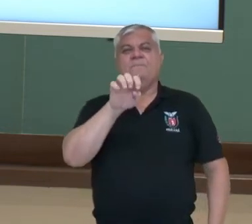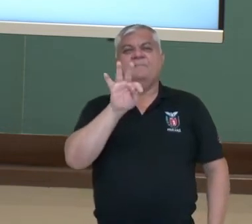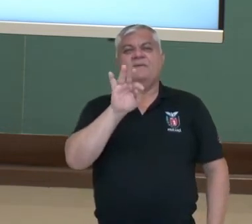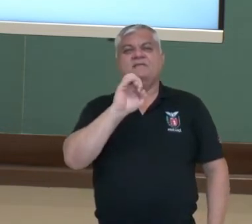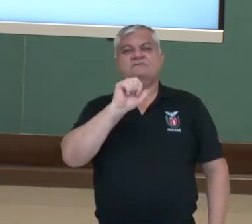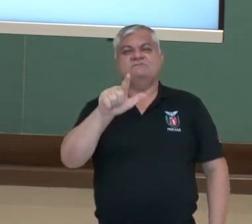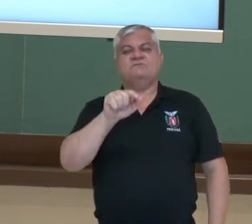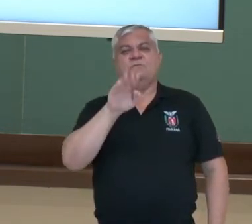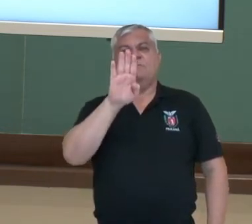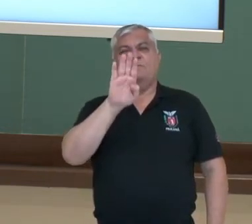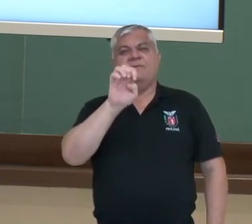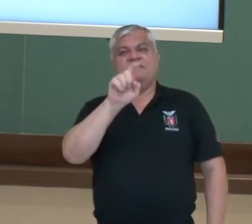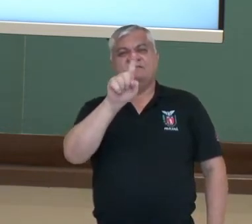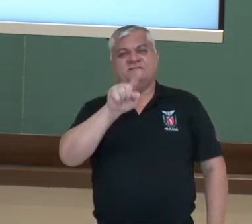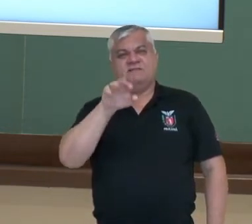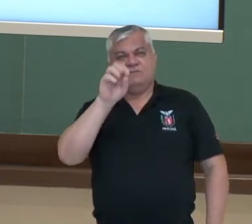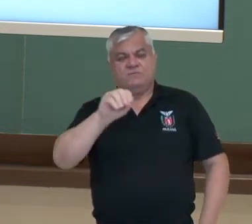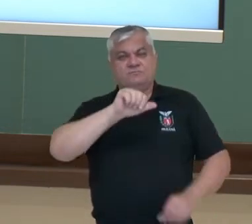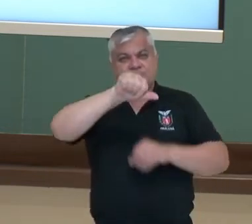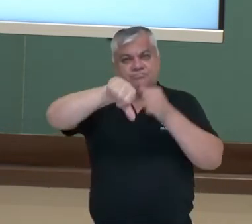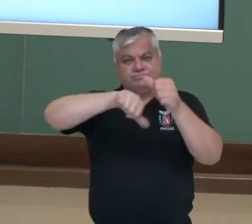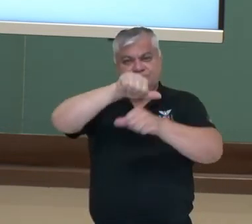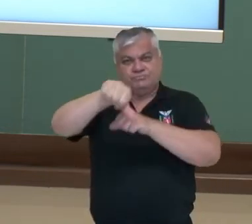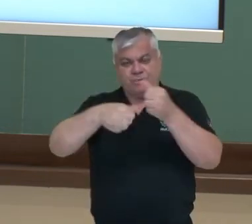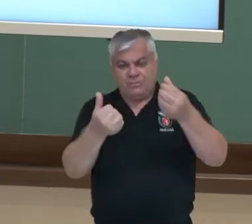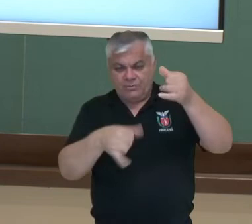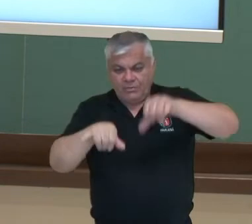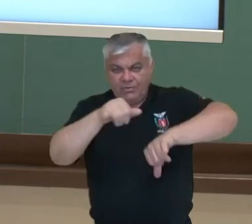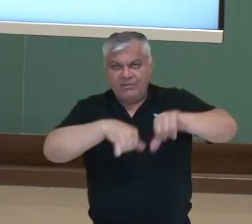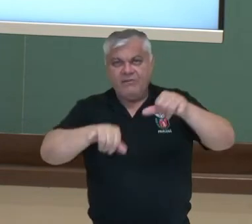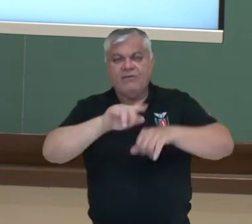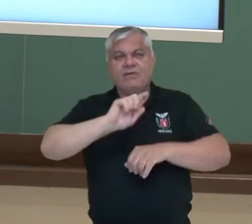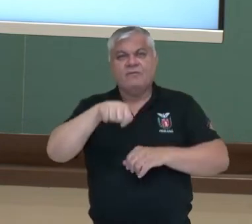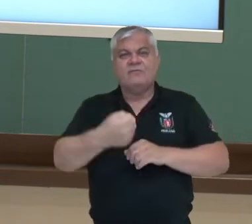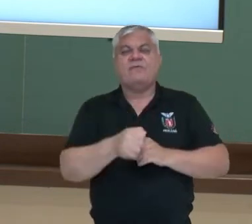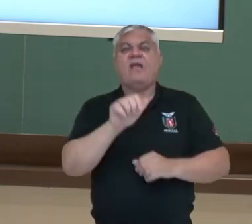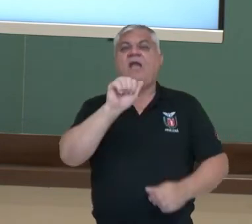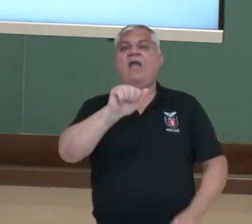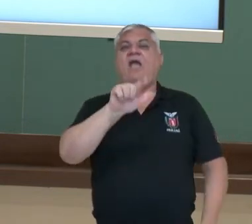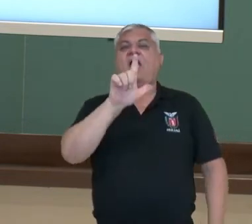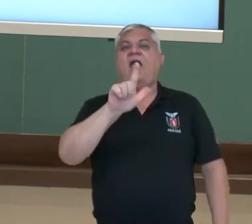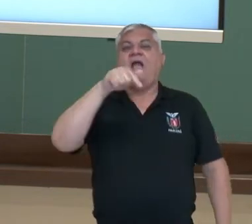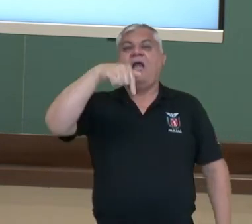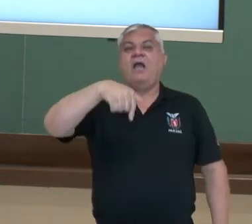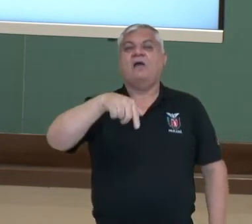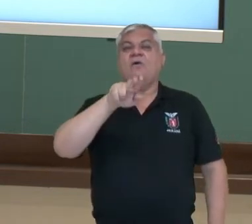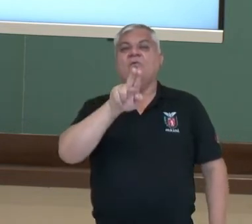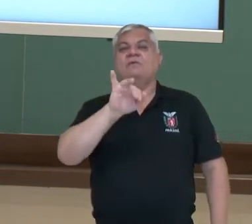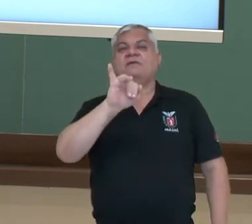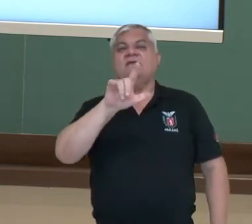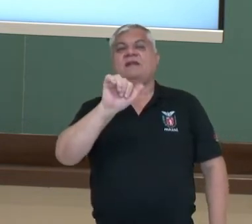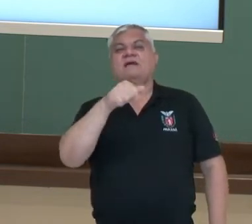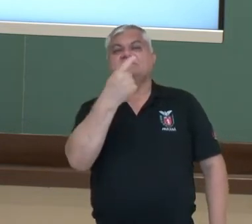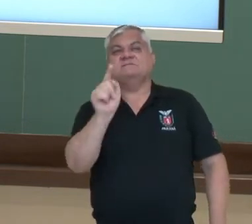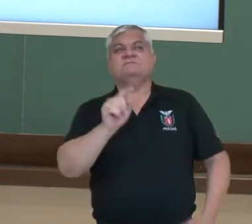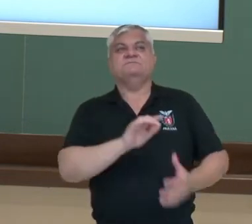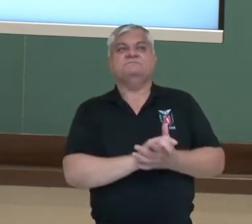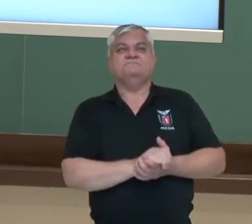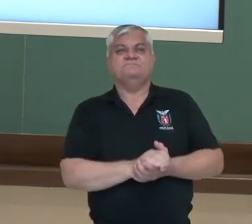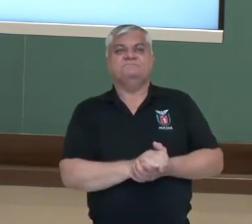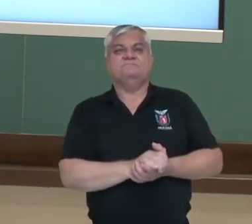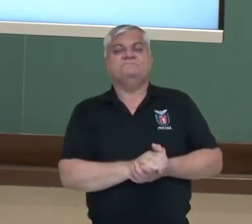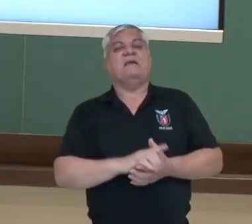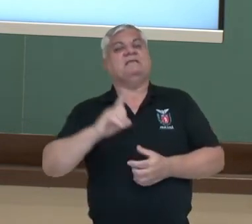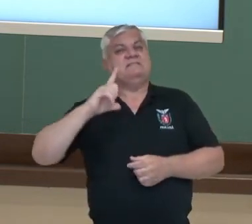metilbenzeno. Esta reação química aqui é chamada de alquilação de Friedel-Crafts. Mas também